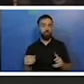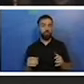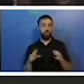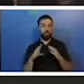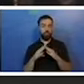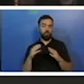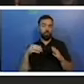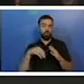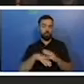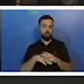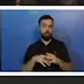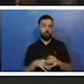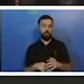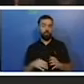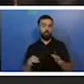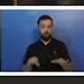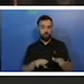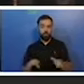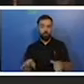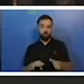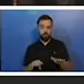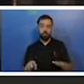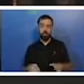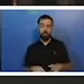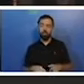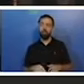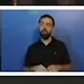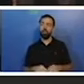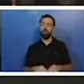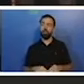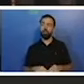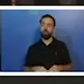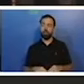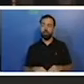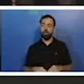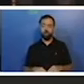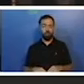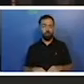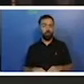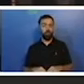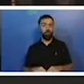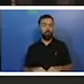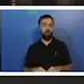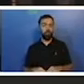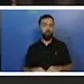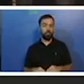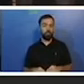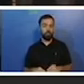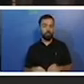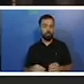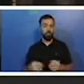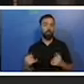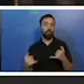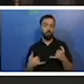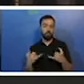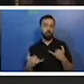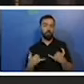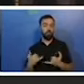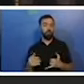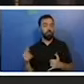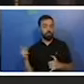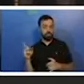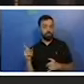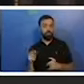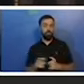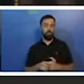casa um e essa movimentação que nós estamos fazendo hoje essa essa dinâmica essa brincadeira que nós